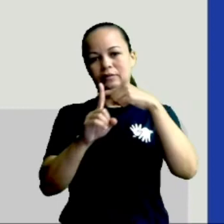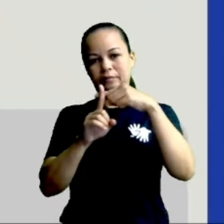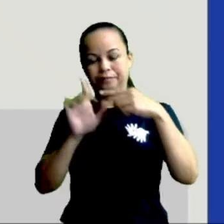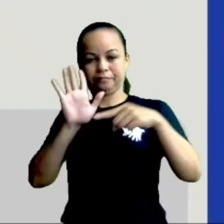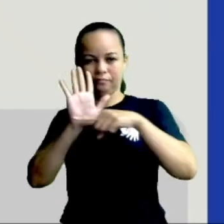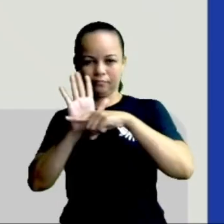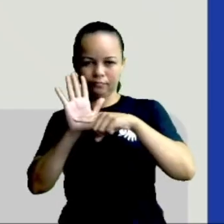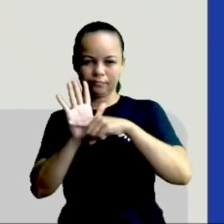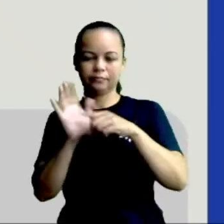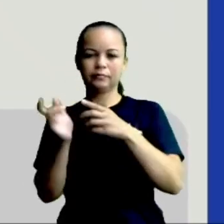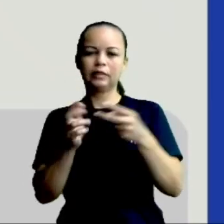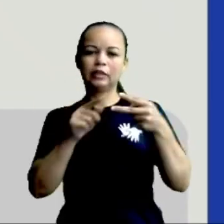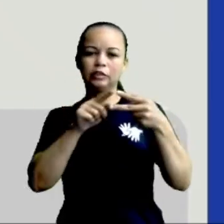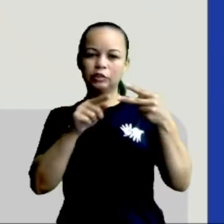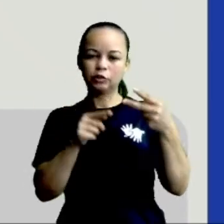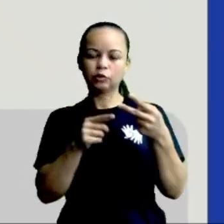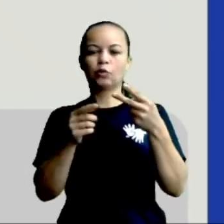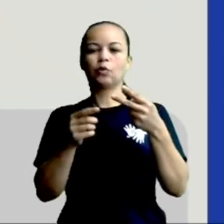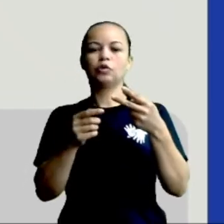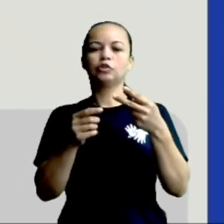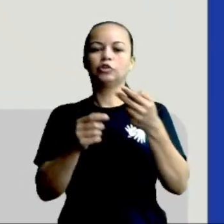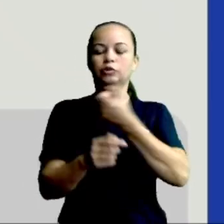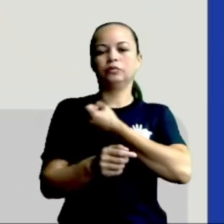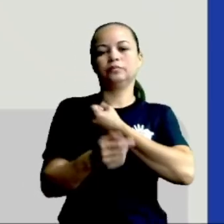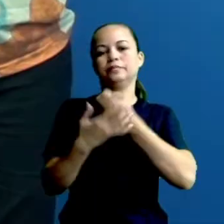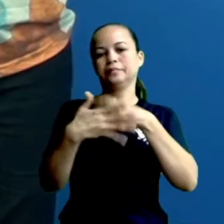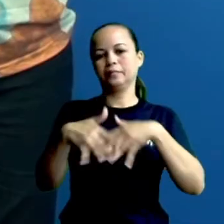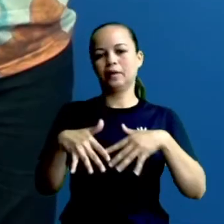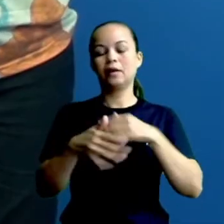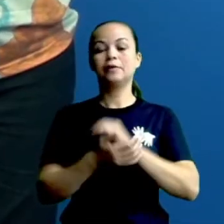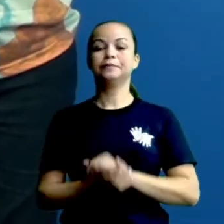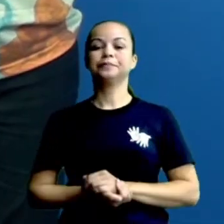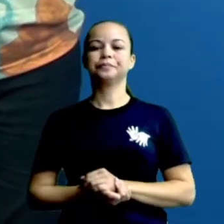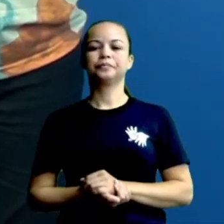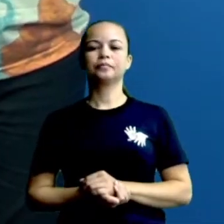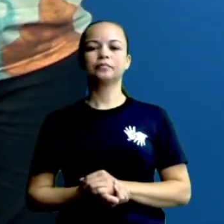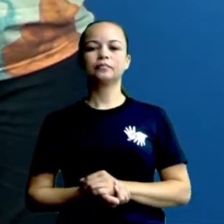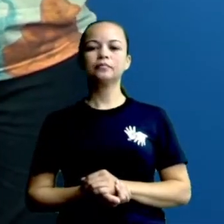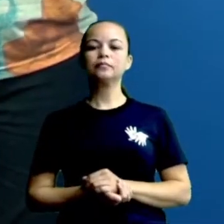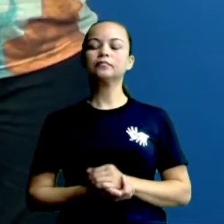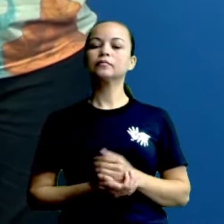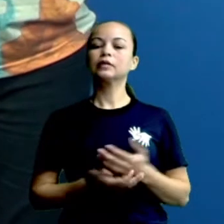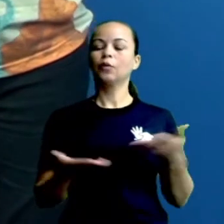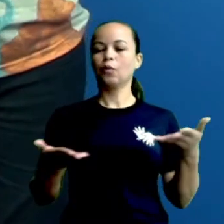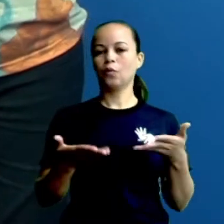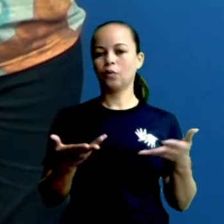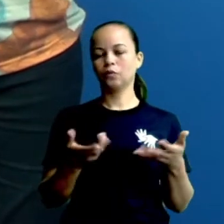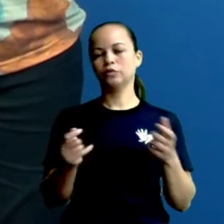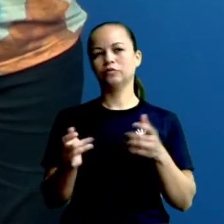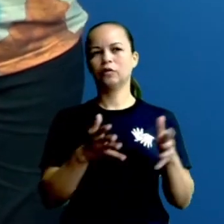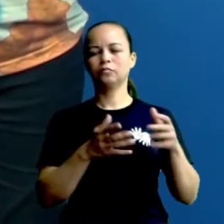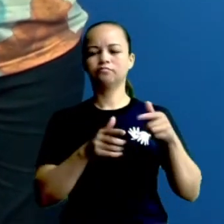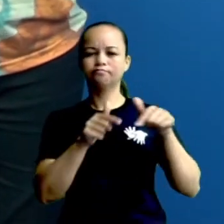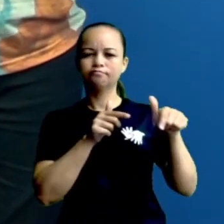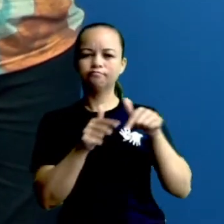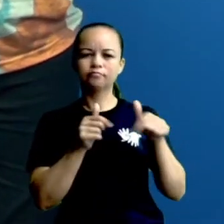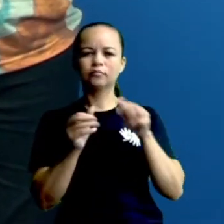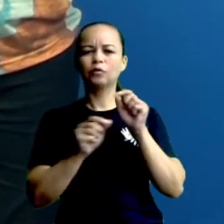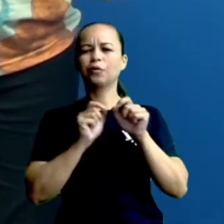e subtrações de dois números naturais Hoje a gente vai trabalhar um pouquinho aí desse aí